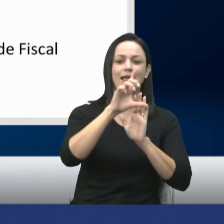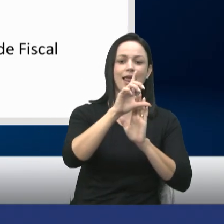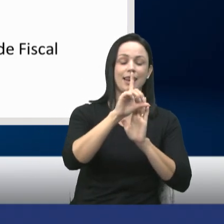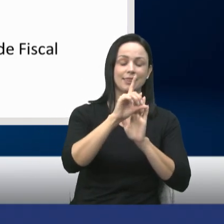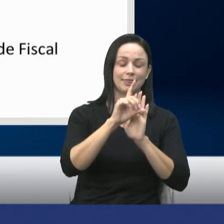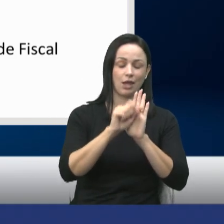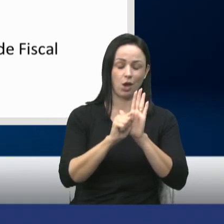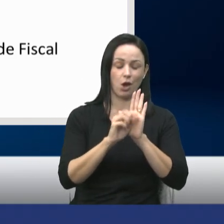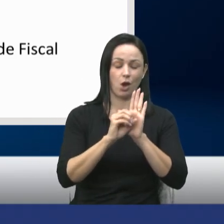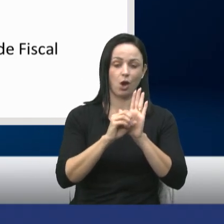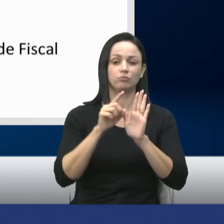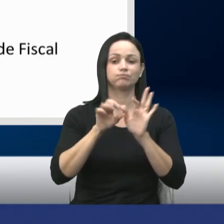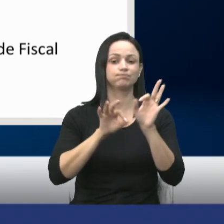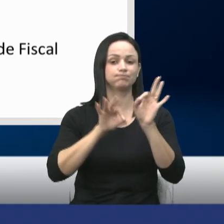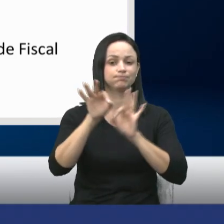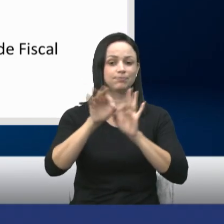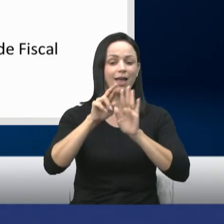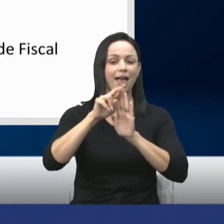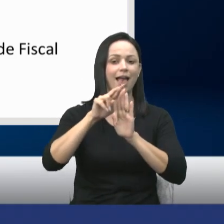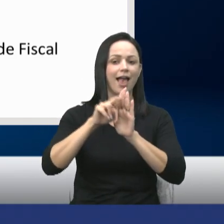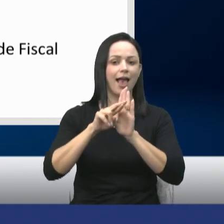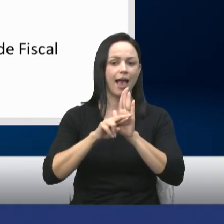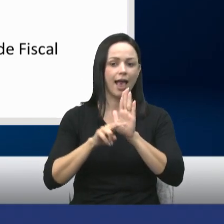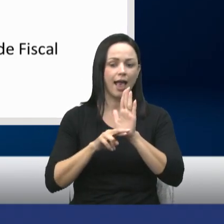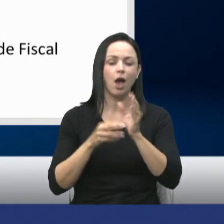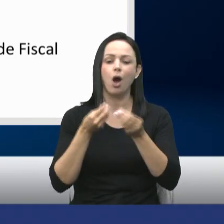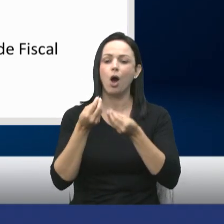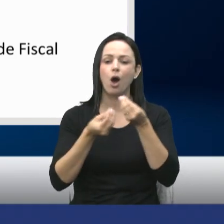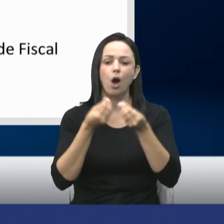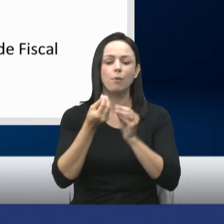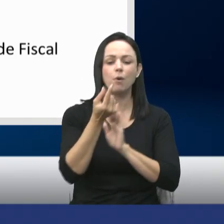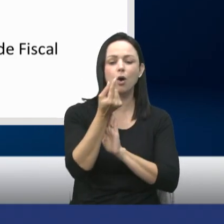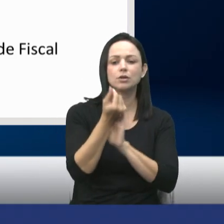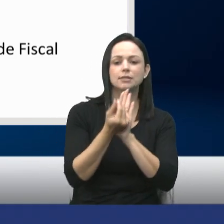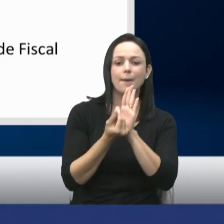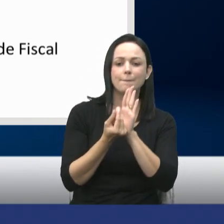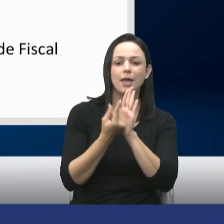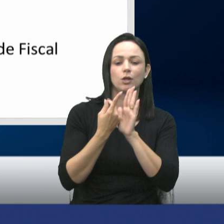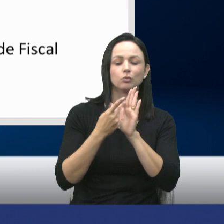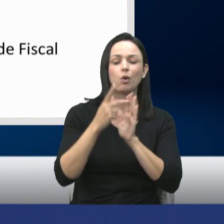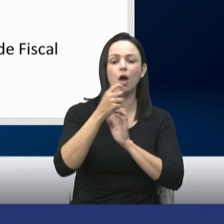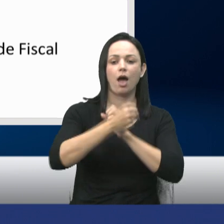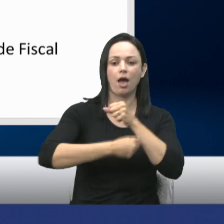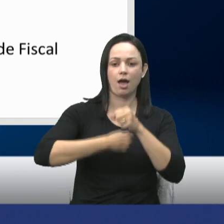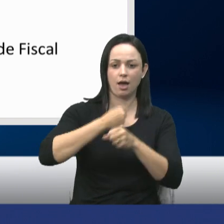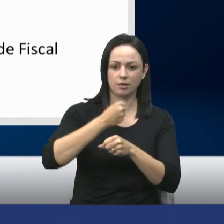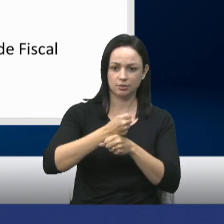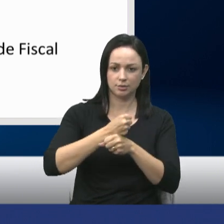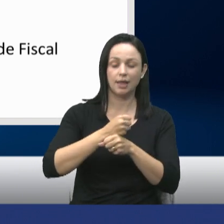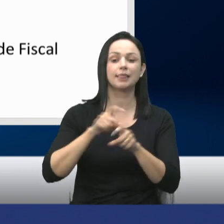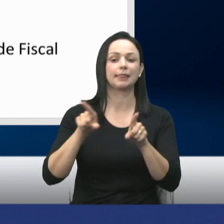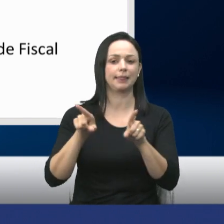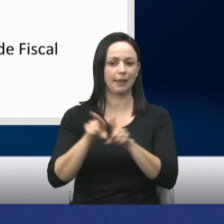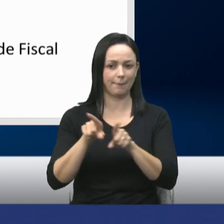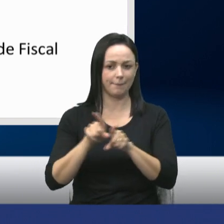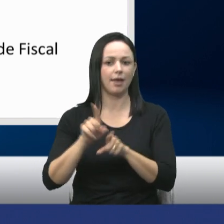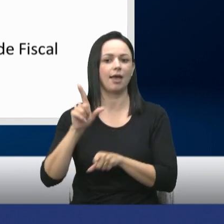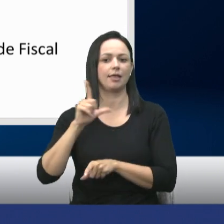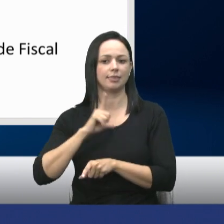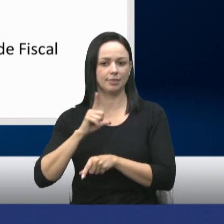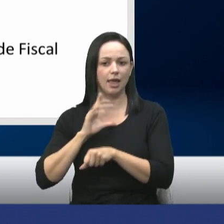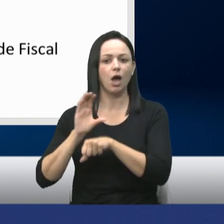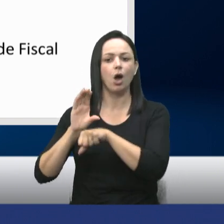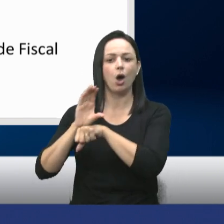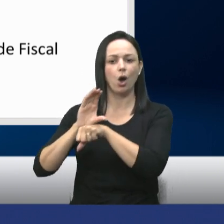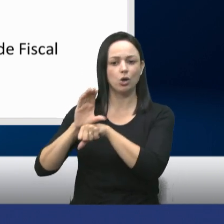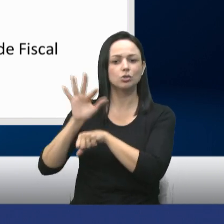regras para a elaboração do orçamento anual. E ela também é estabelecida pela Constituição Federal e pela Lei